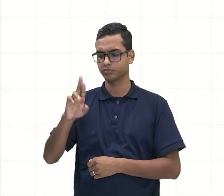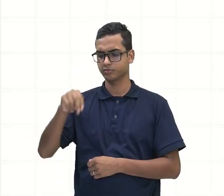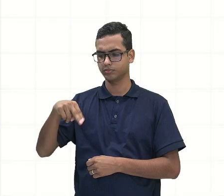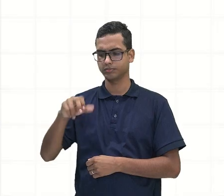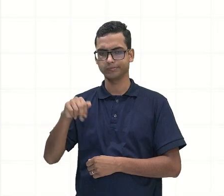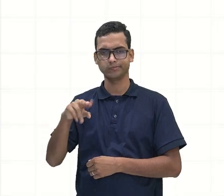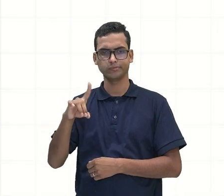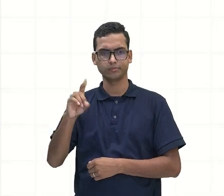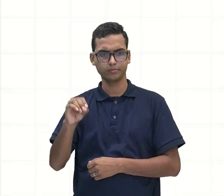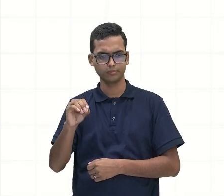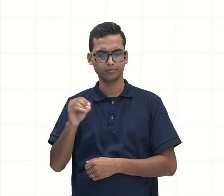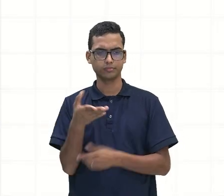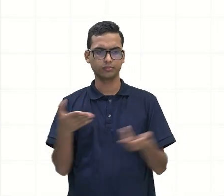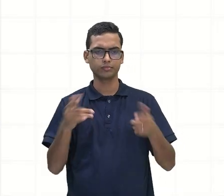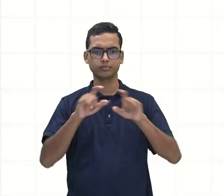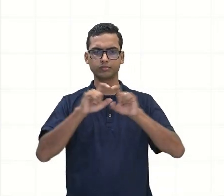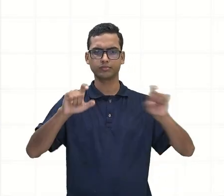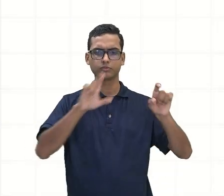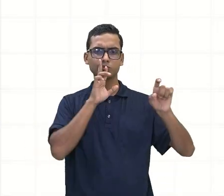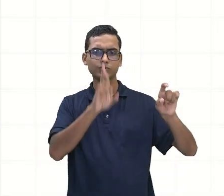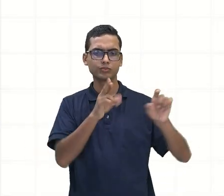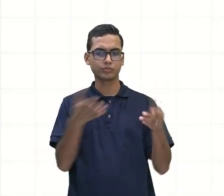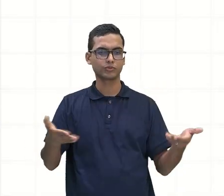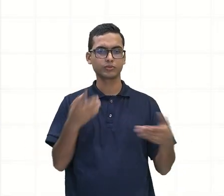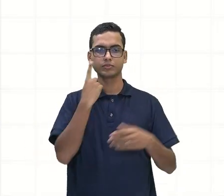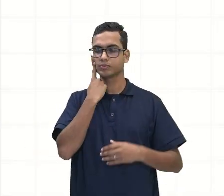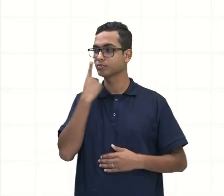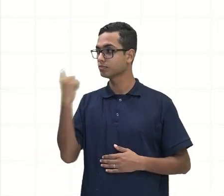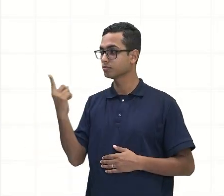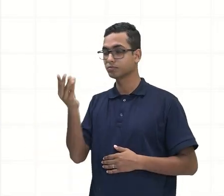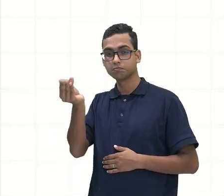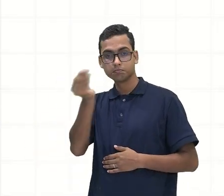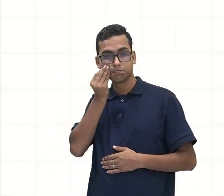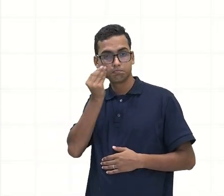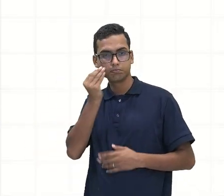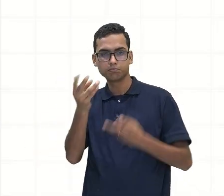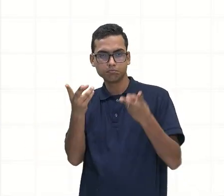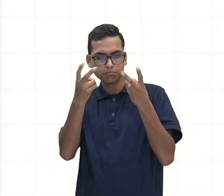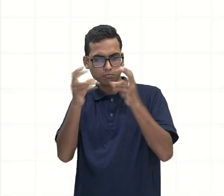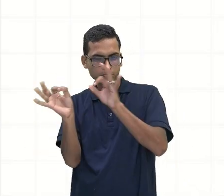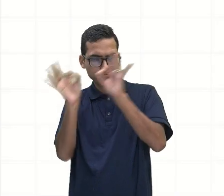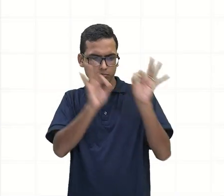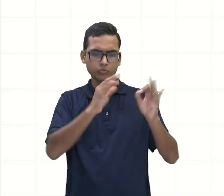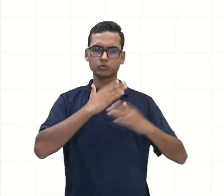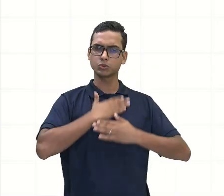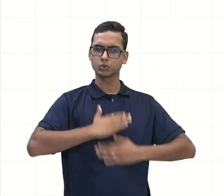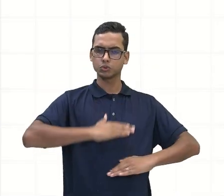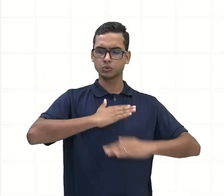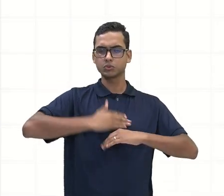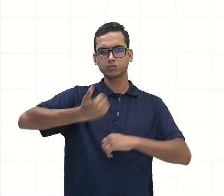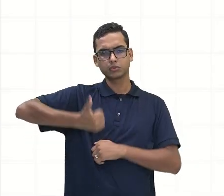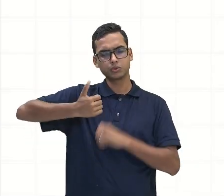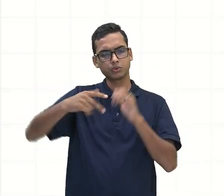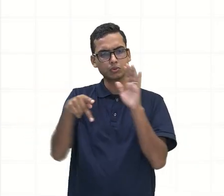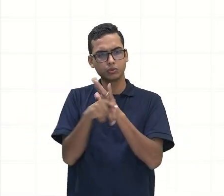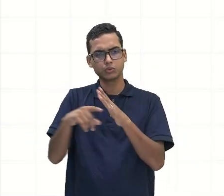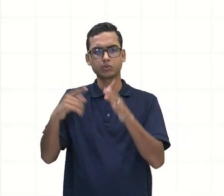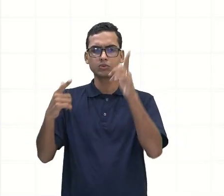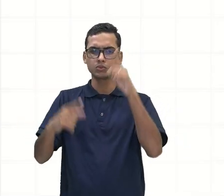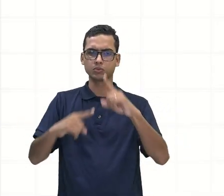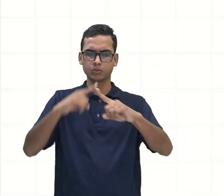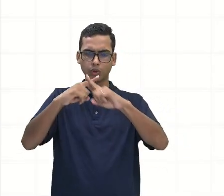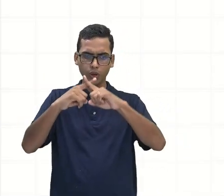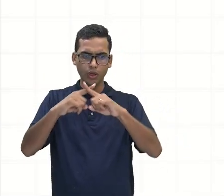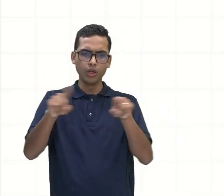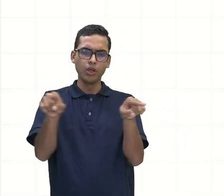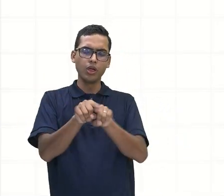Então, vamos ter que resolver aqui, observando com calma. Ó, primeiro aqui eu tenho uma multiplicação, eu tenho uma divisão, eu